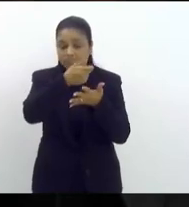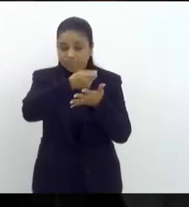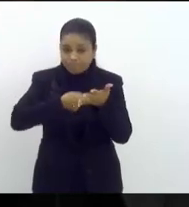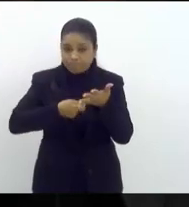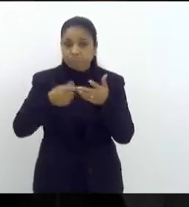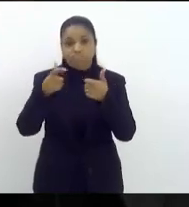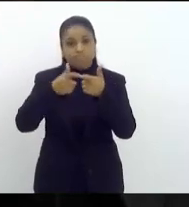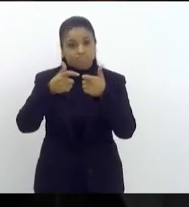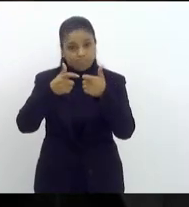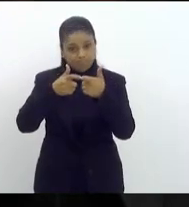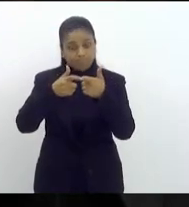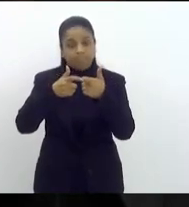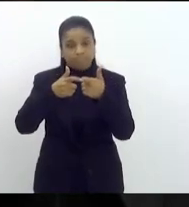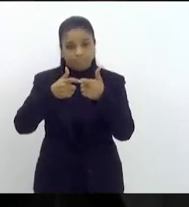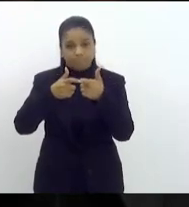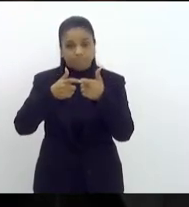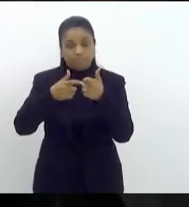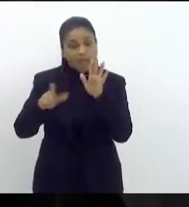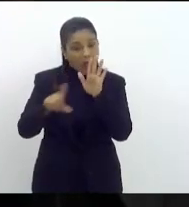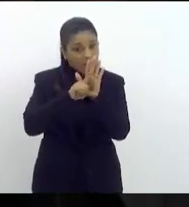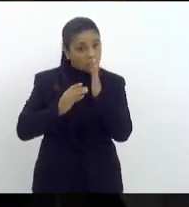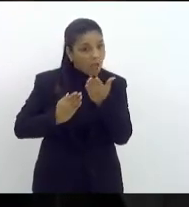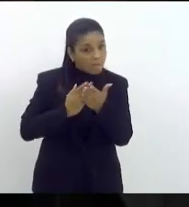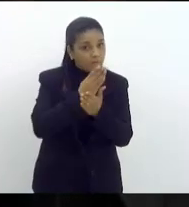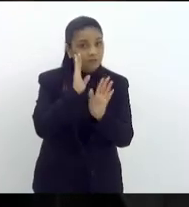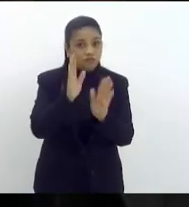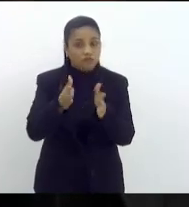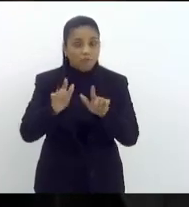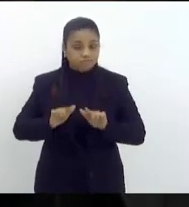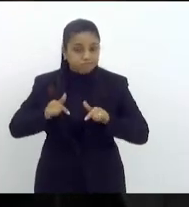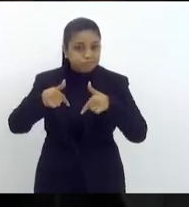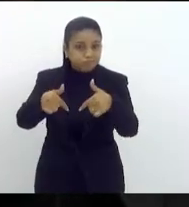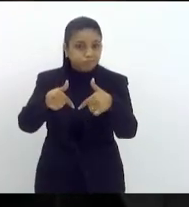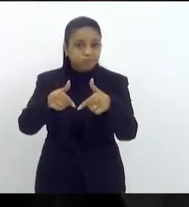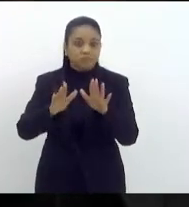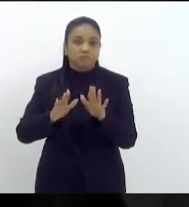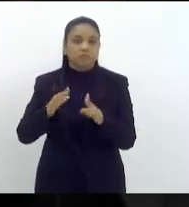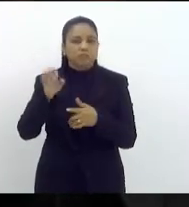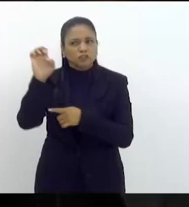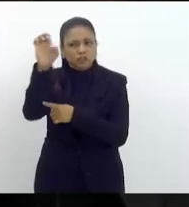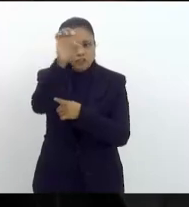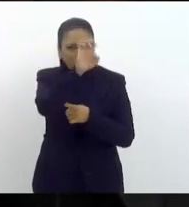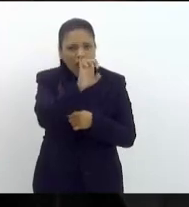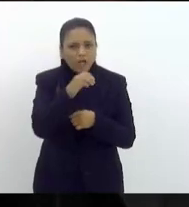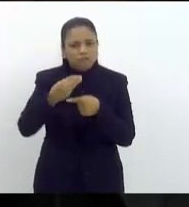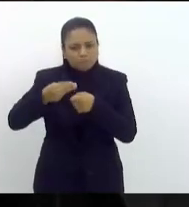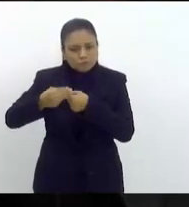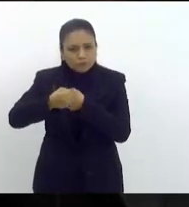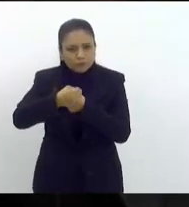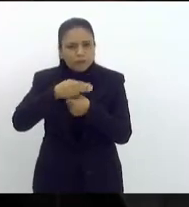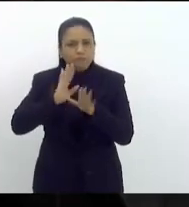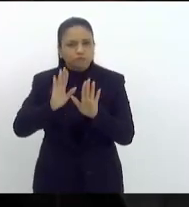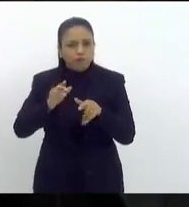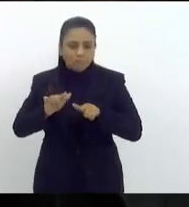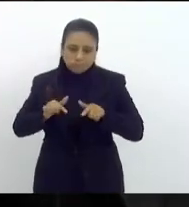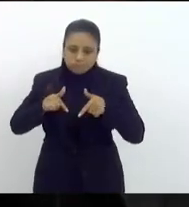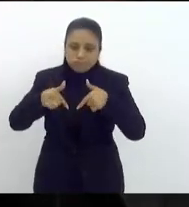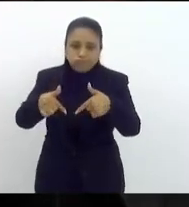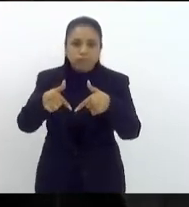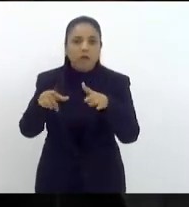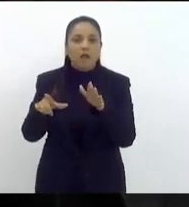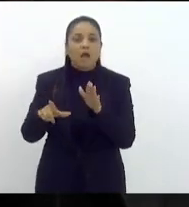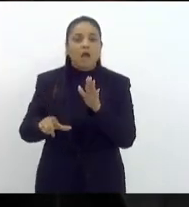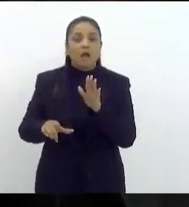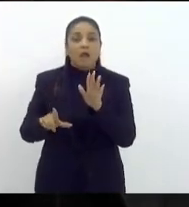essa lei já está aprovada tá em vigor vários outros estados e municípios Deputado de Jari fizeram